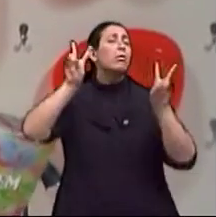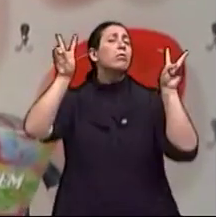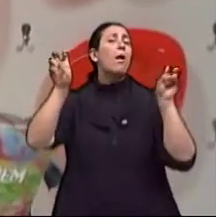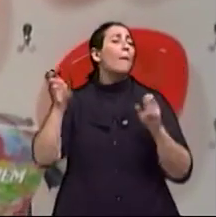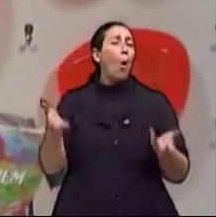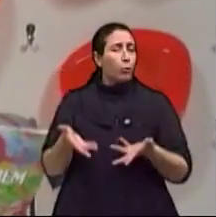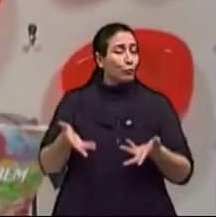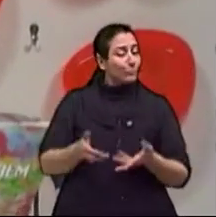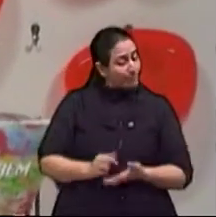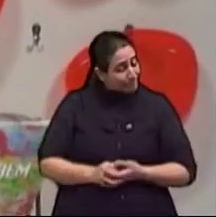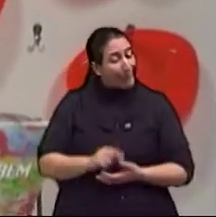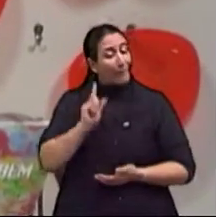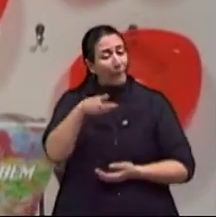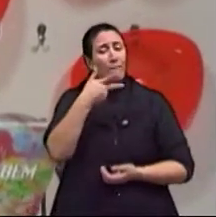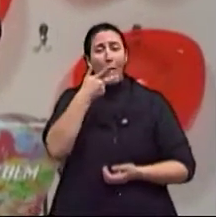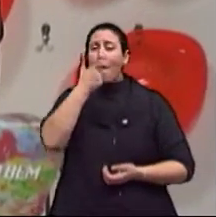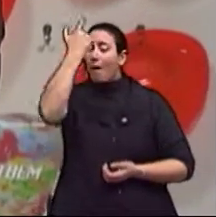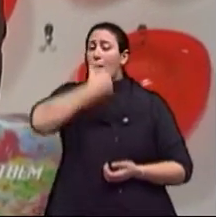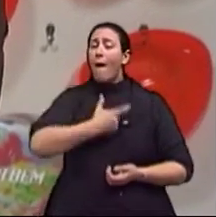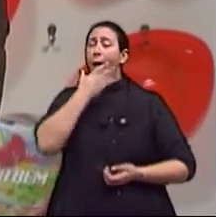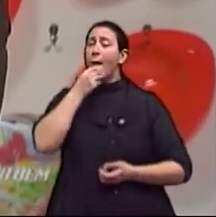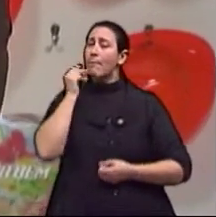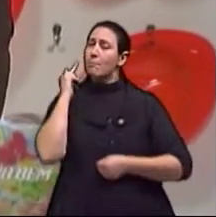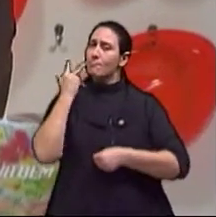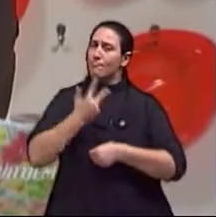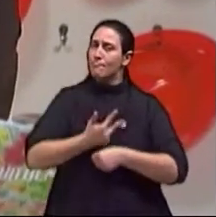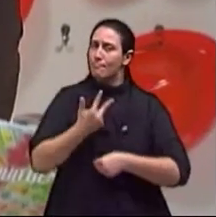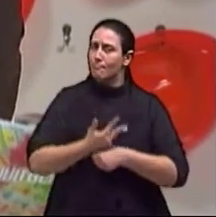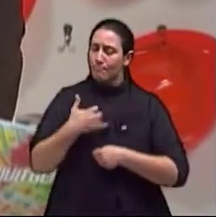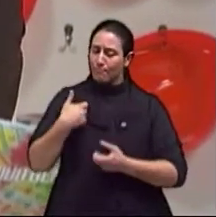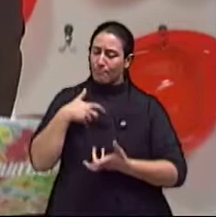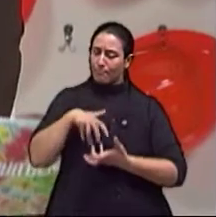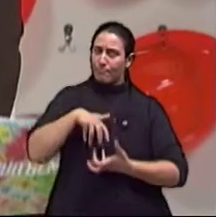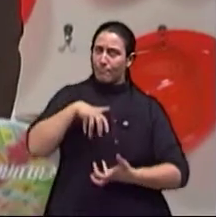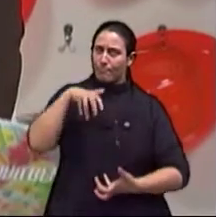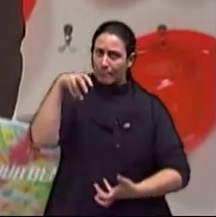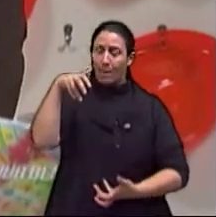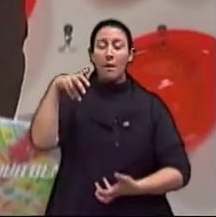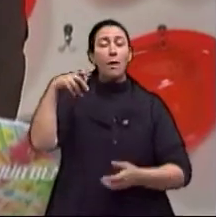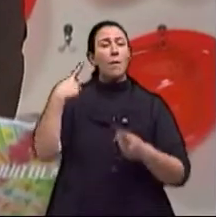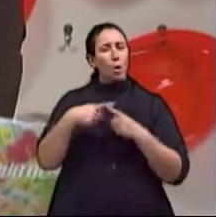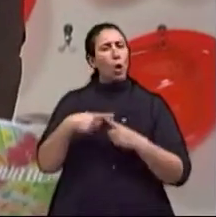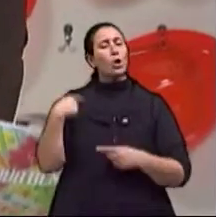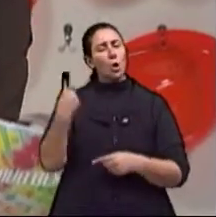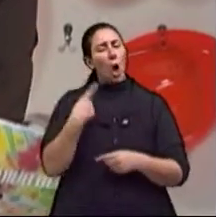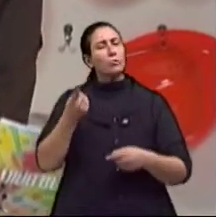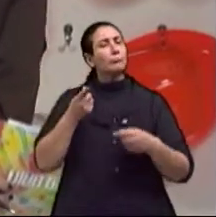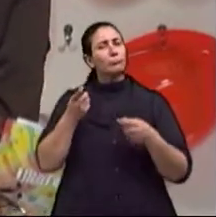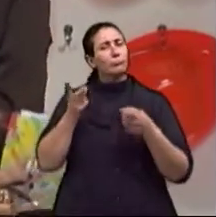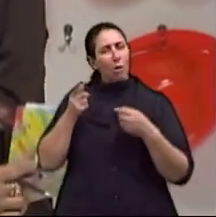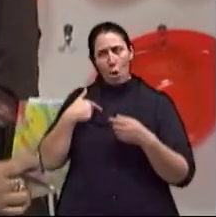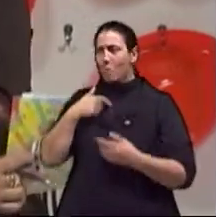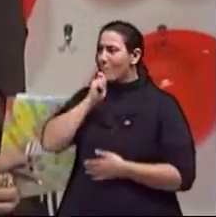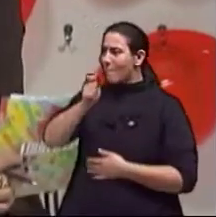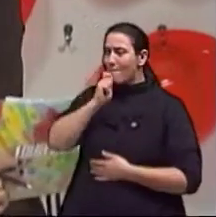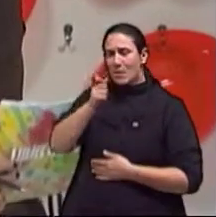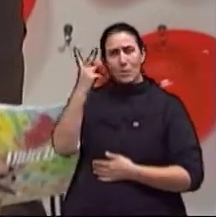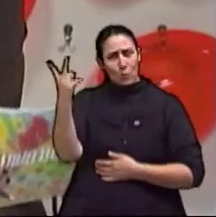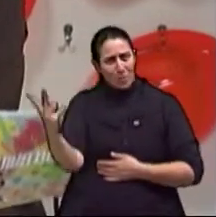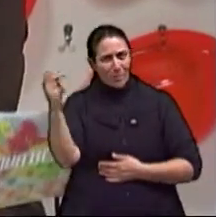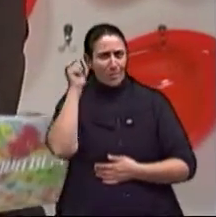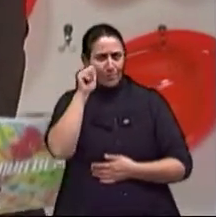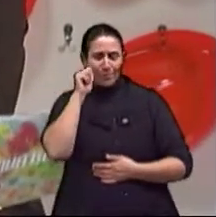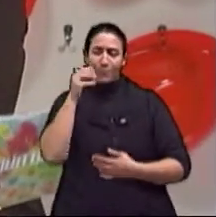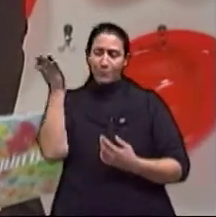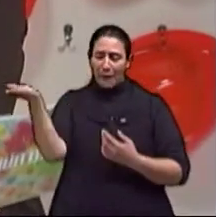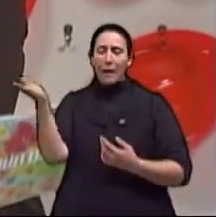masculino O que os homens pensam para falar sobre esse tema eu converso continuo conversando agora com a coordenadora